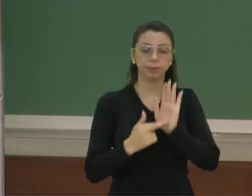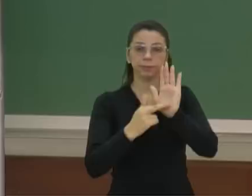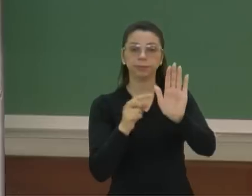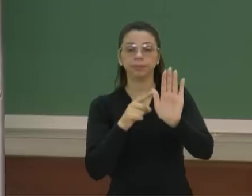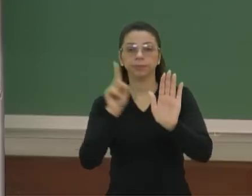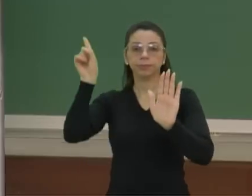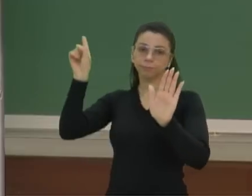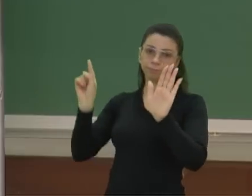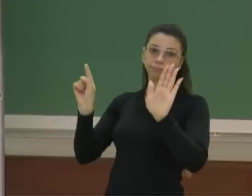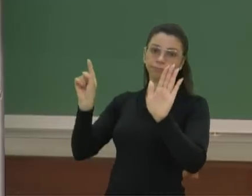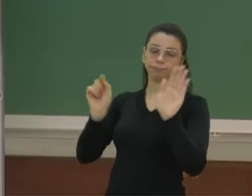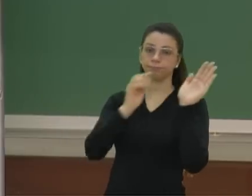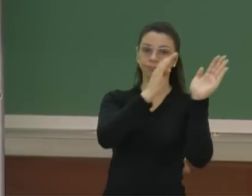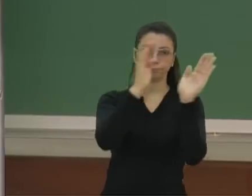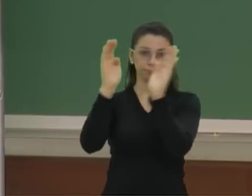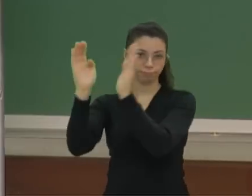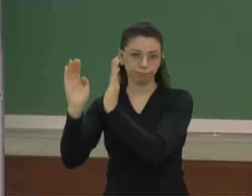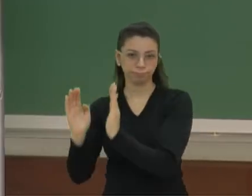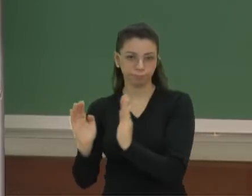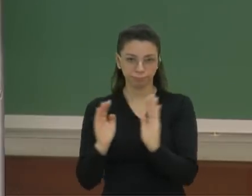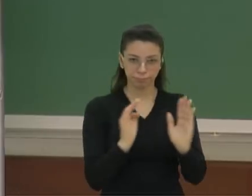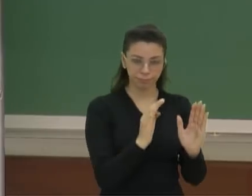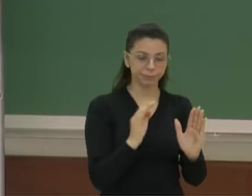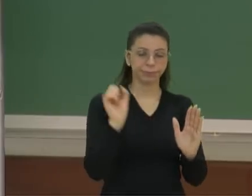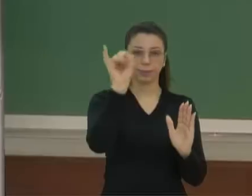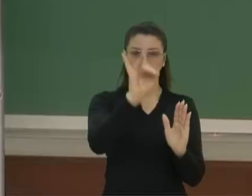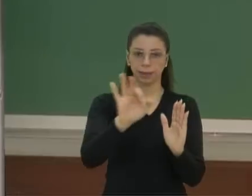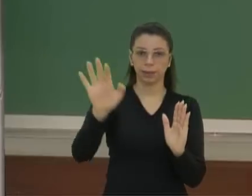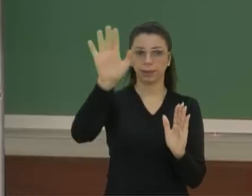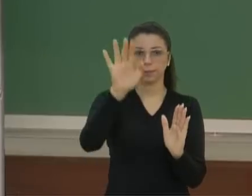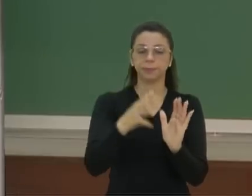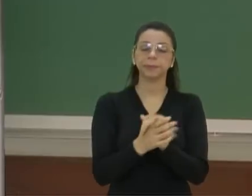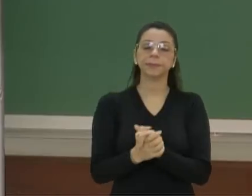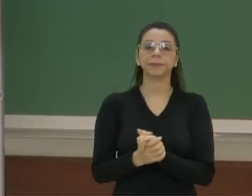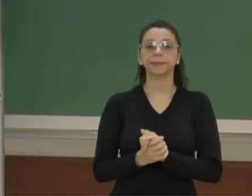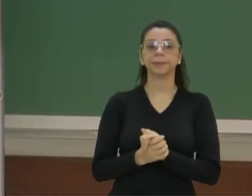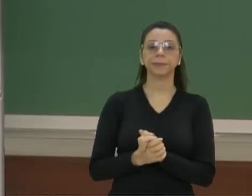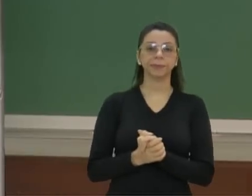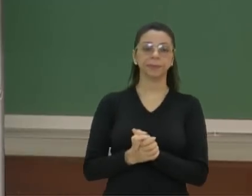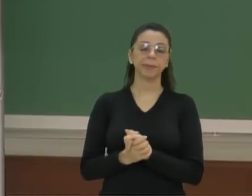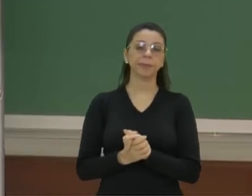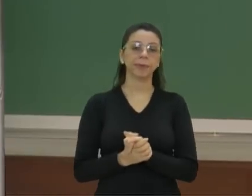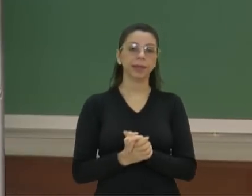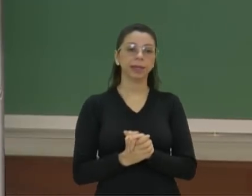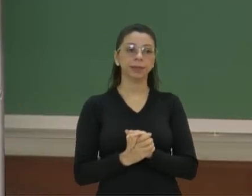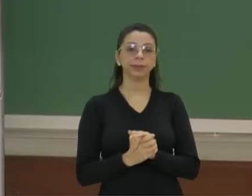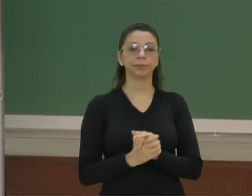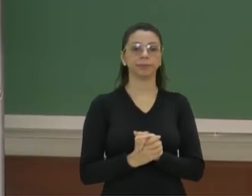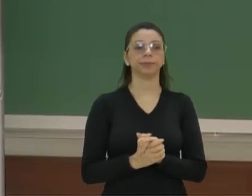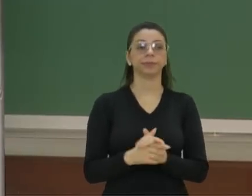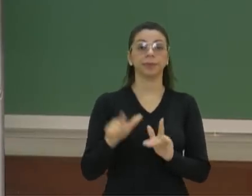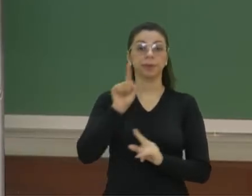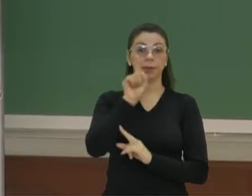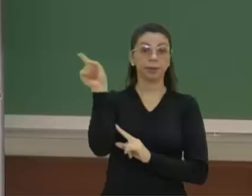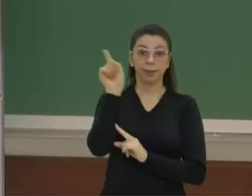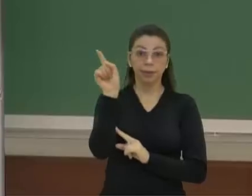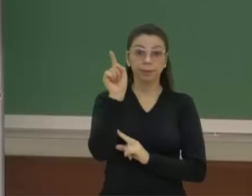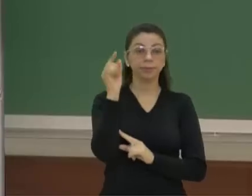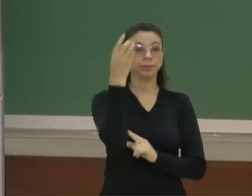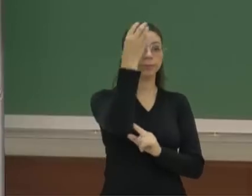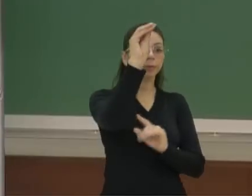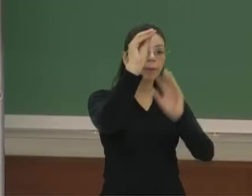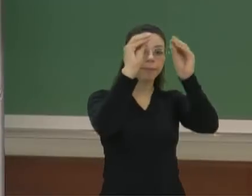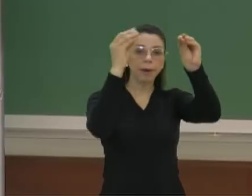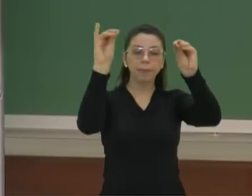representada nessa sequência de imagens. Vamos adiante? Então, tudo aquilo que eu coloquei naquele mapa conceitual